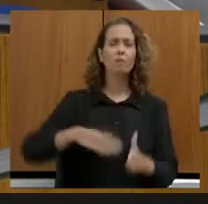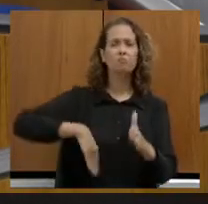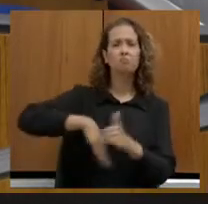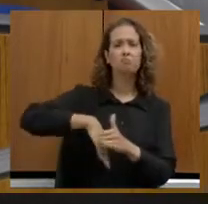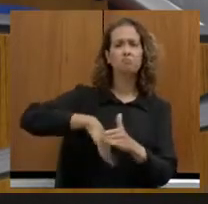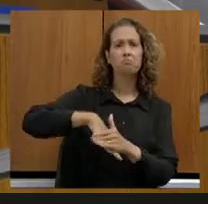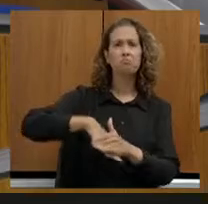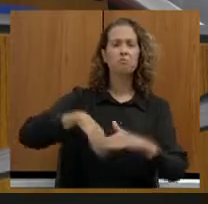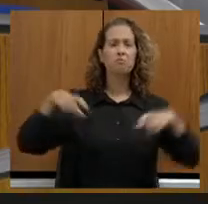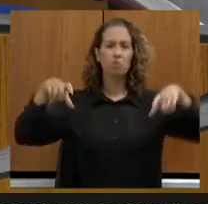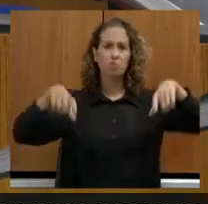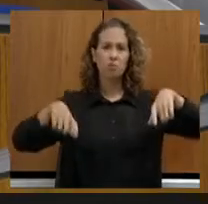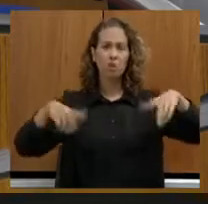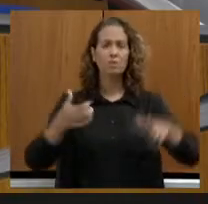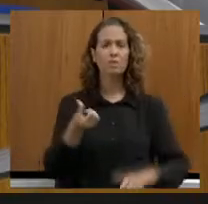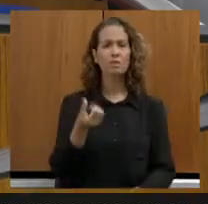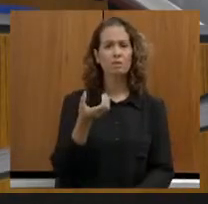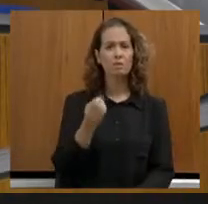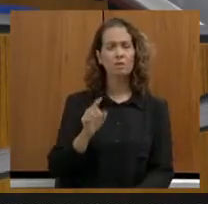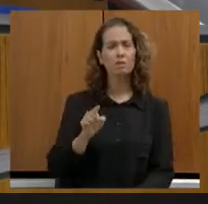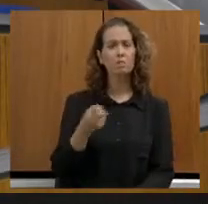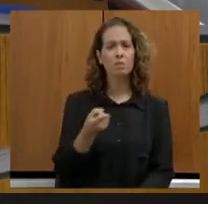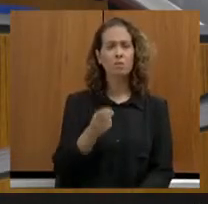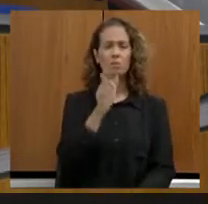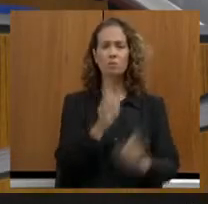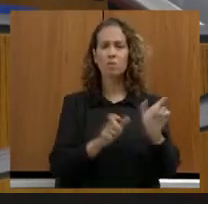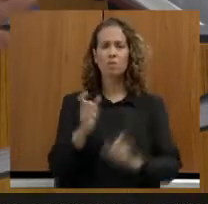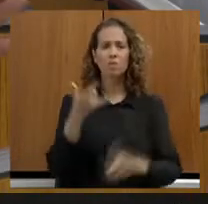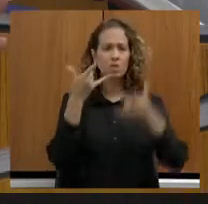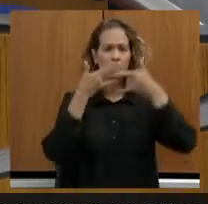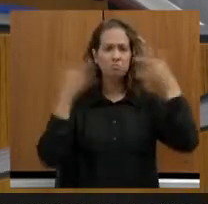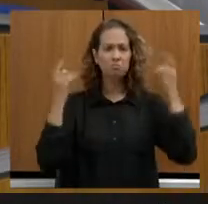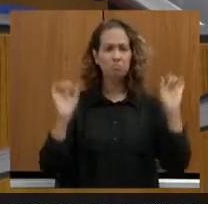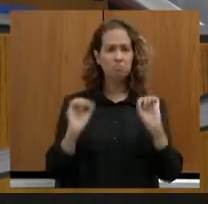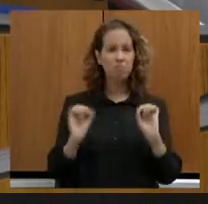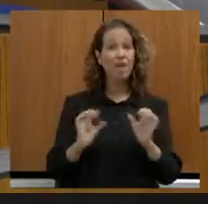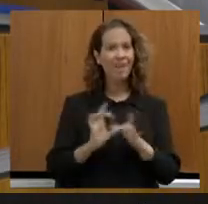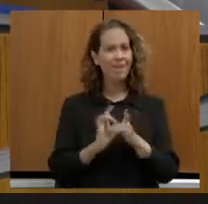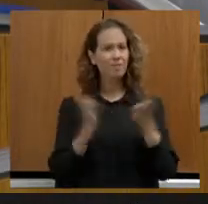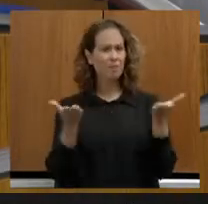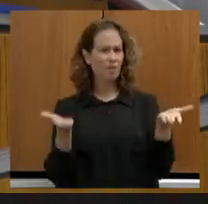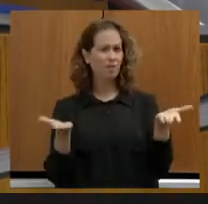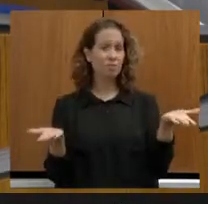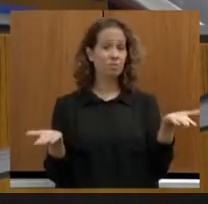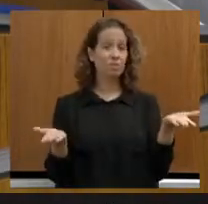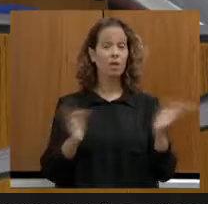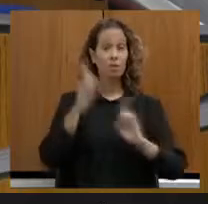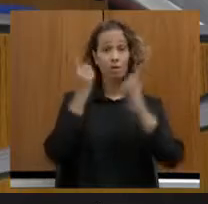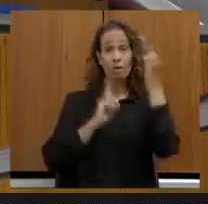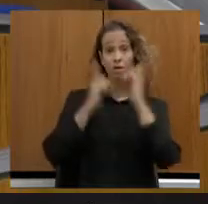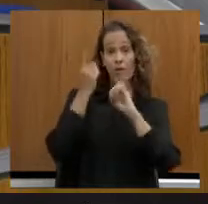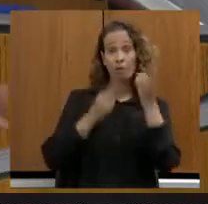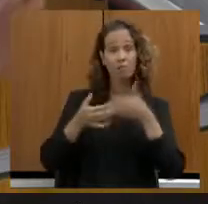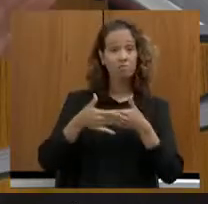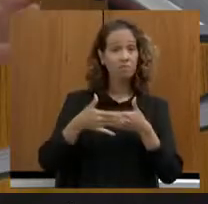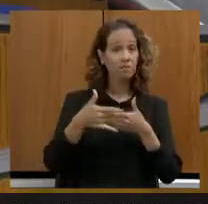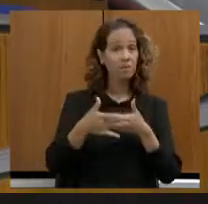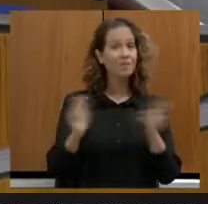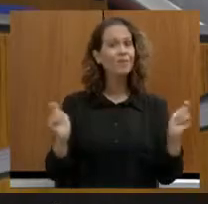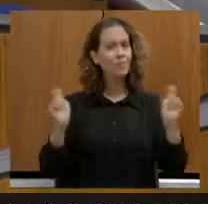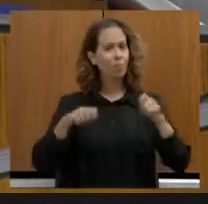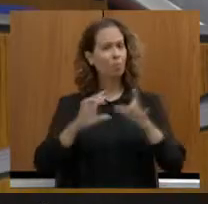em massa dentro do jogo futebol e Como disse que leitinho né canetinha aí pode você vê o Carnaval que vai acontecer